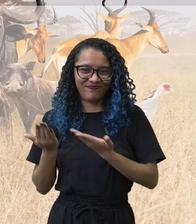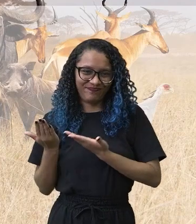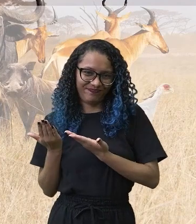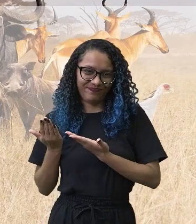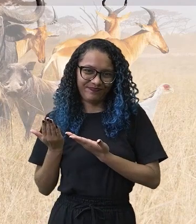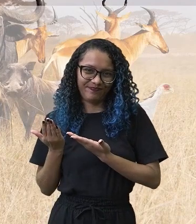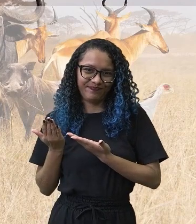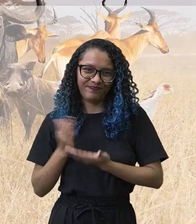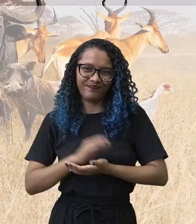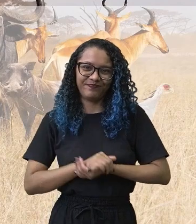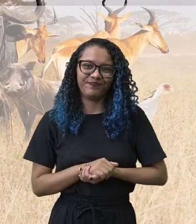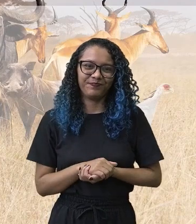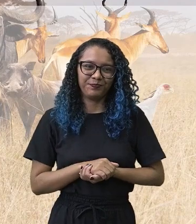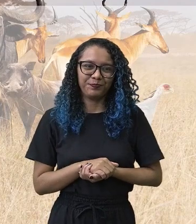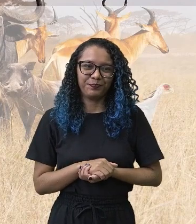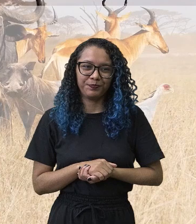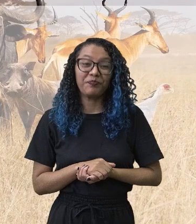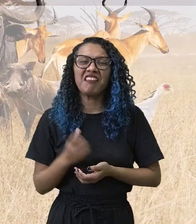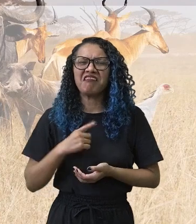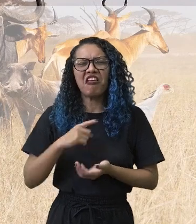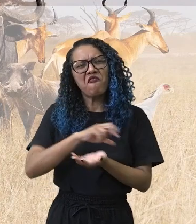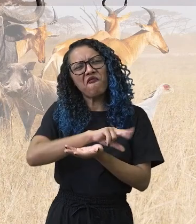animes ha